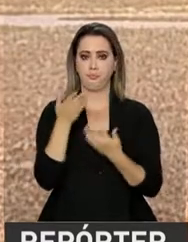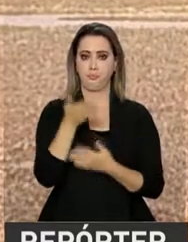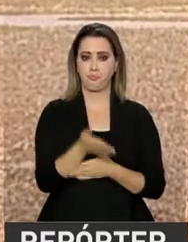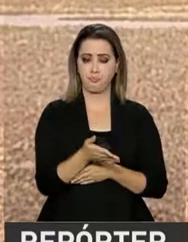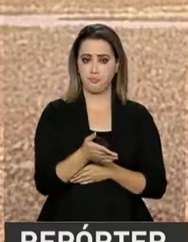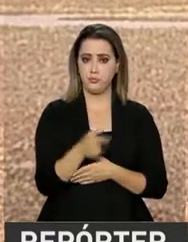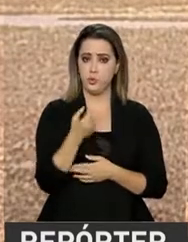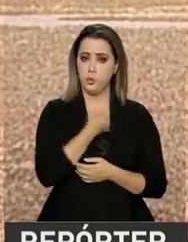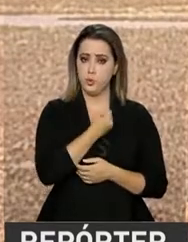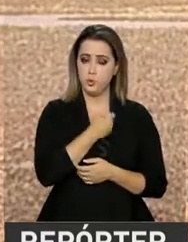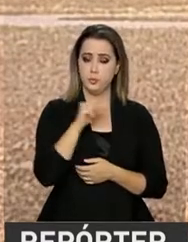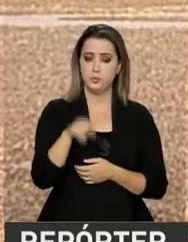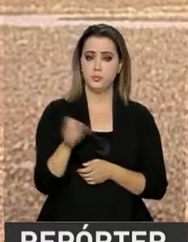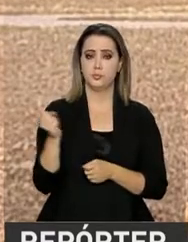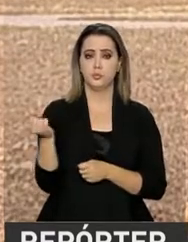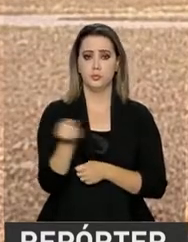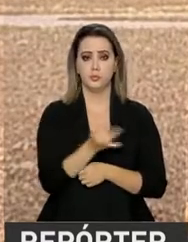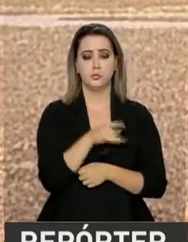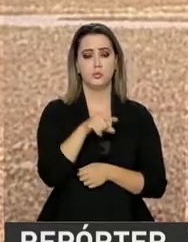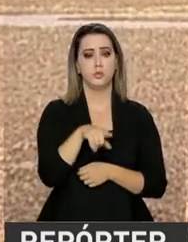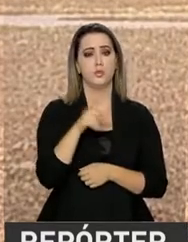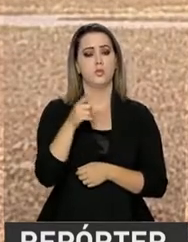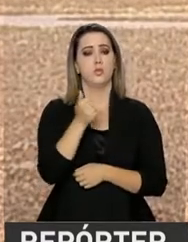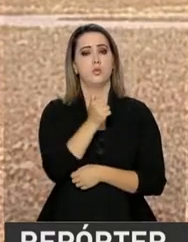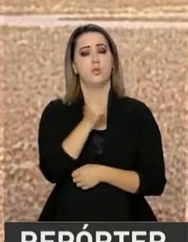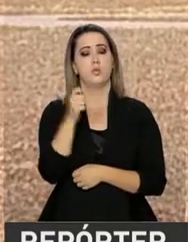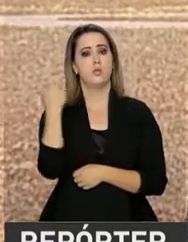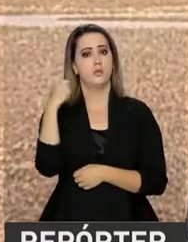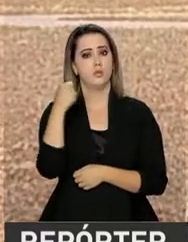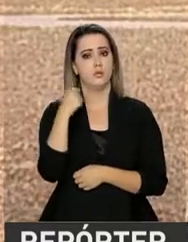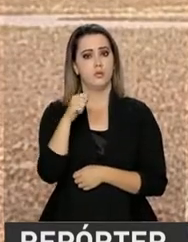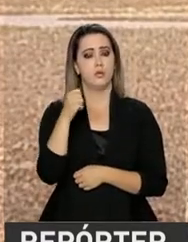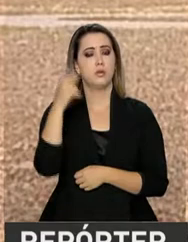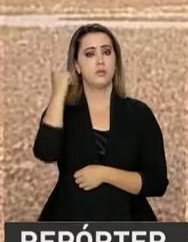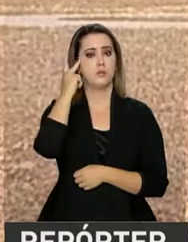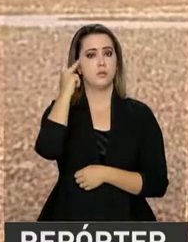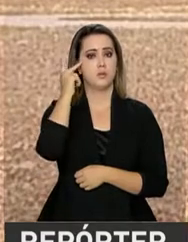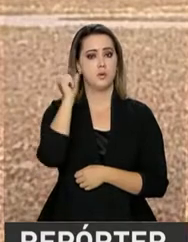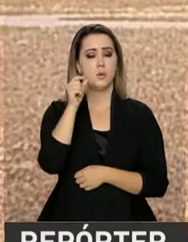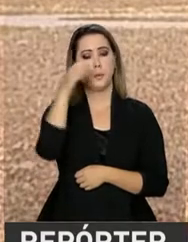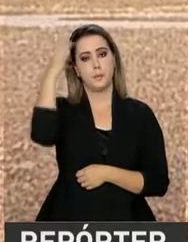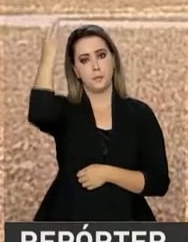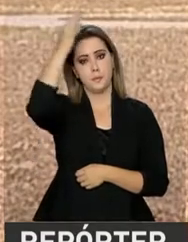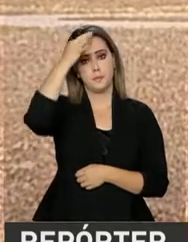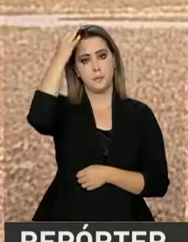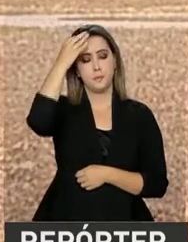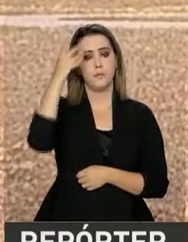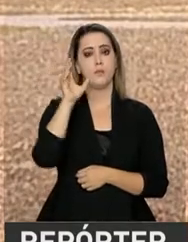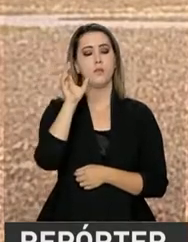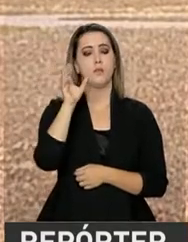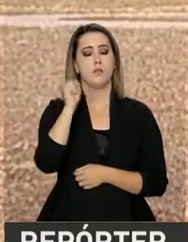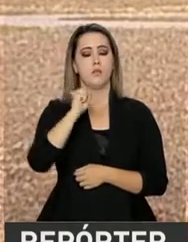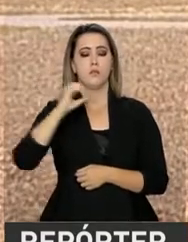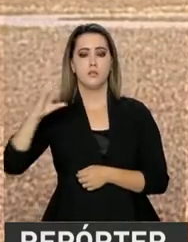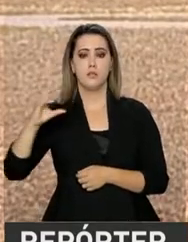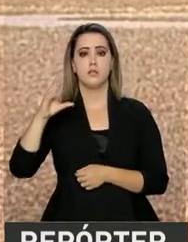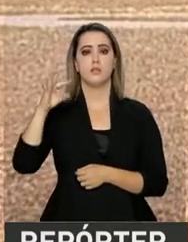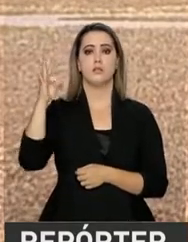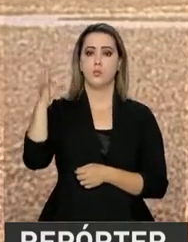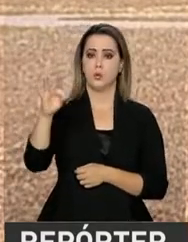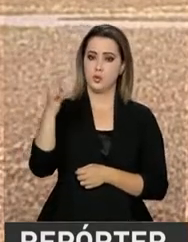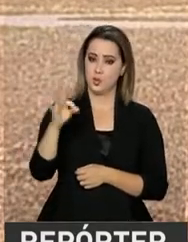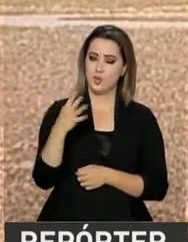deste ano destaque para os estados do rio grande do sul são paulo espírito santo santa catarina e tocantins